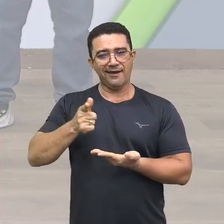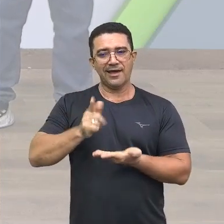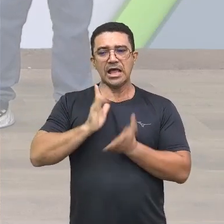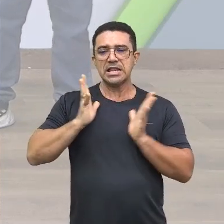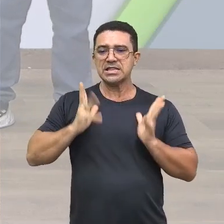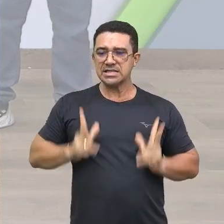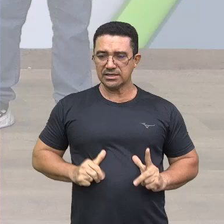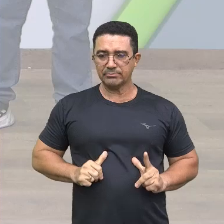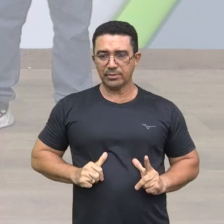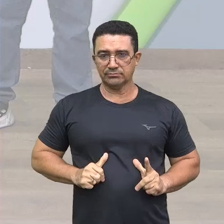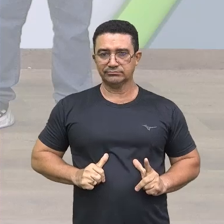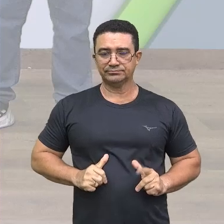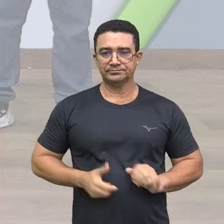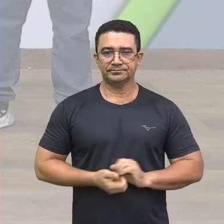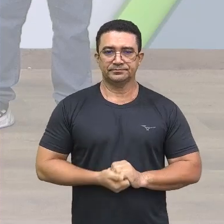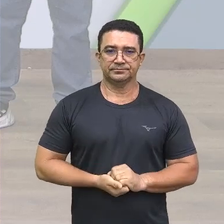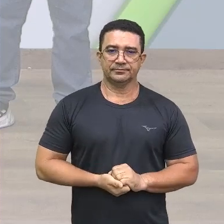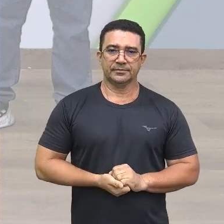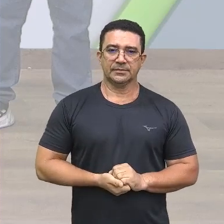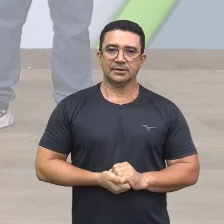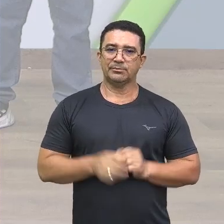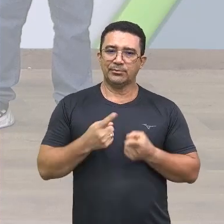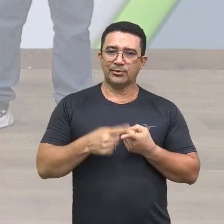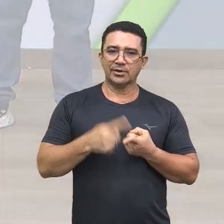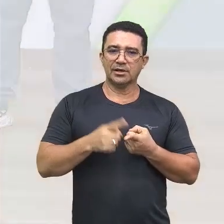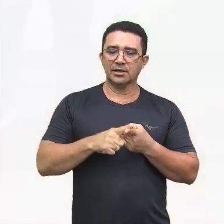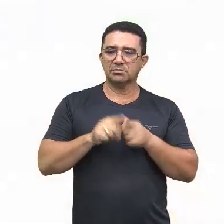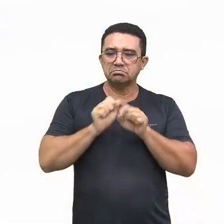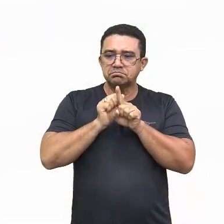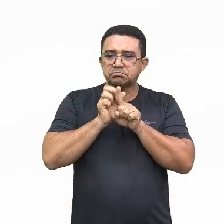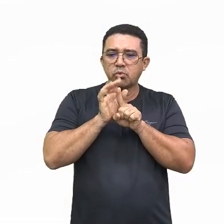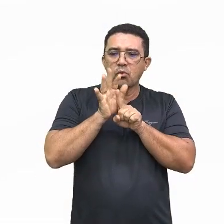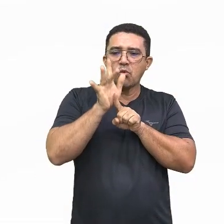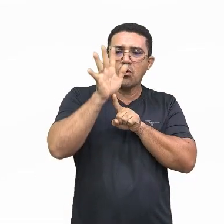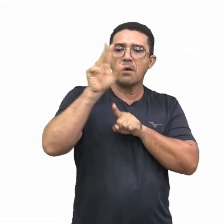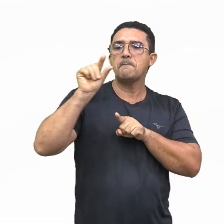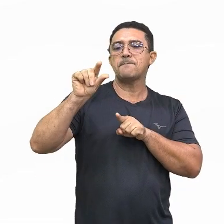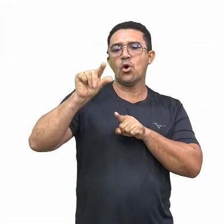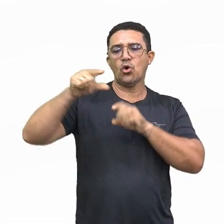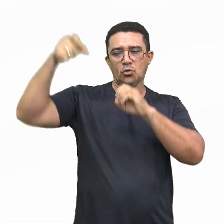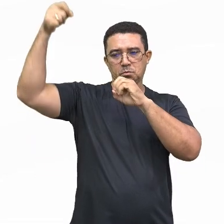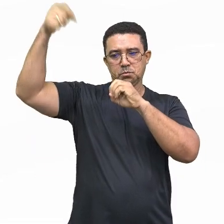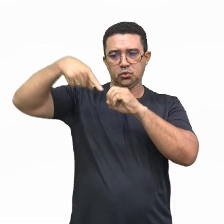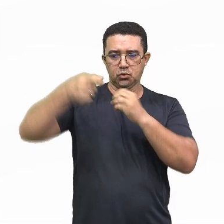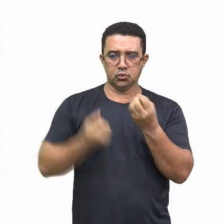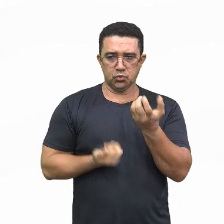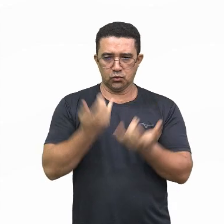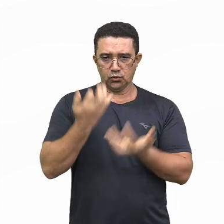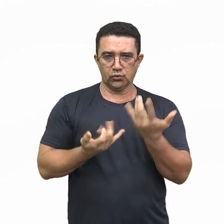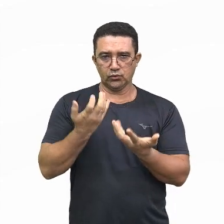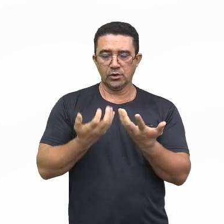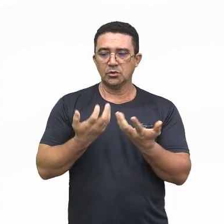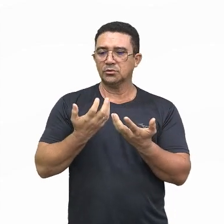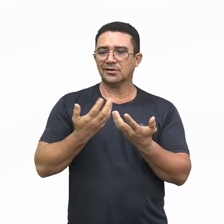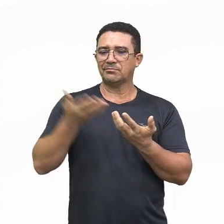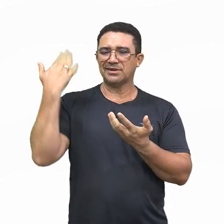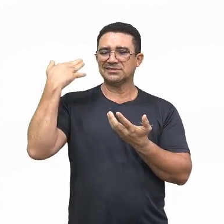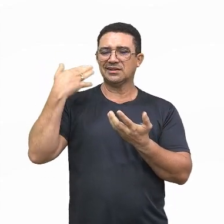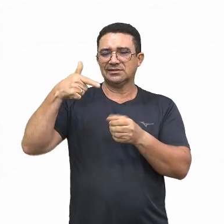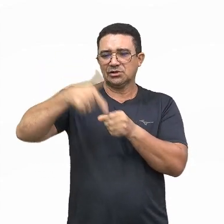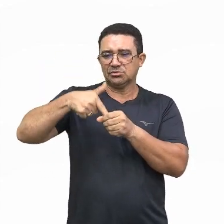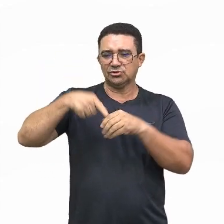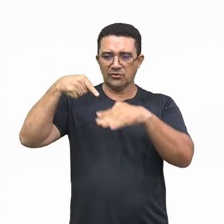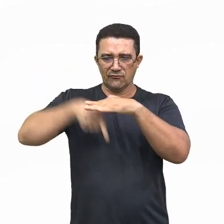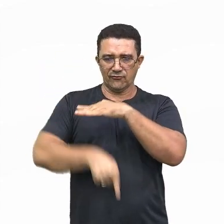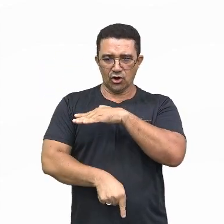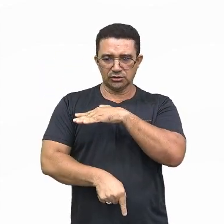são chamadas de renováveis, pois emitem menos gases de efeito estufa que as fontes fósseis e, por isso,